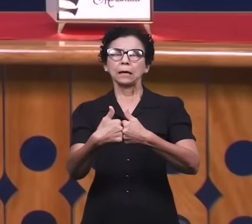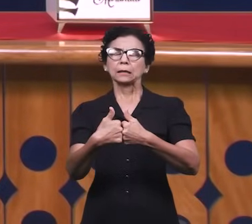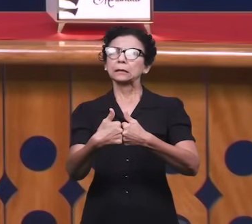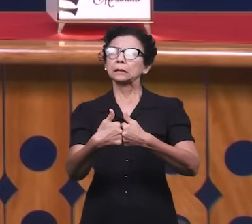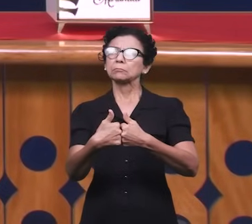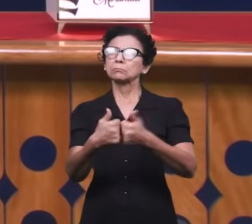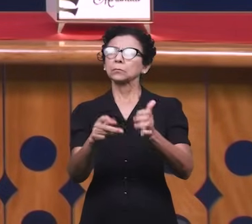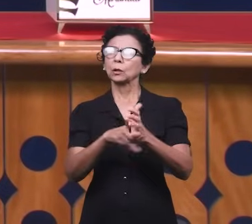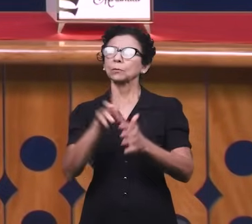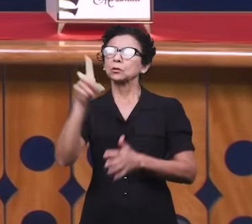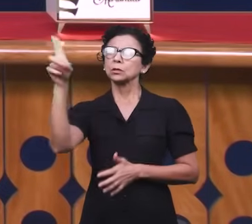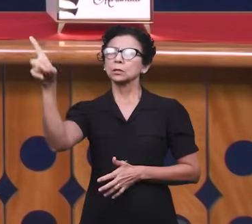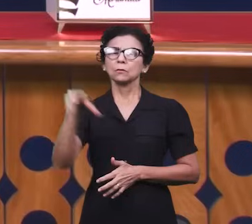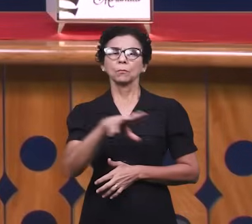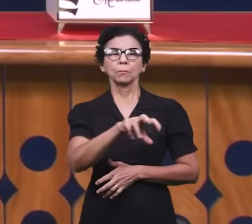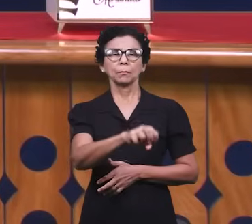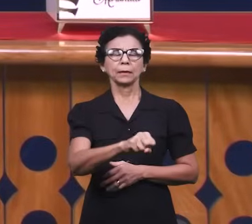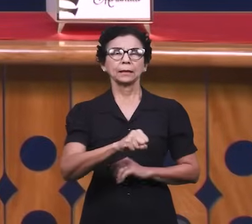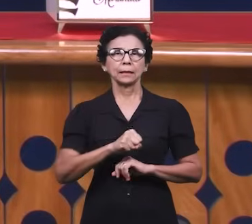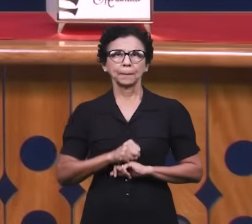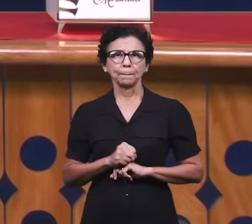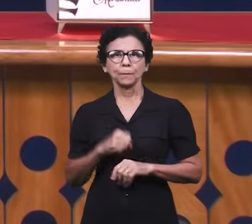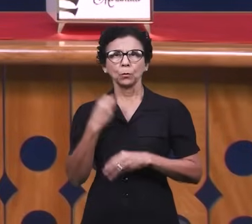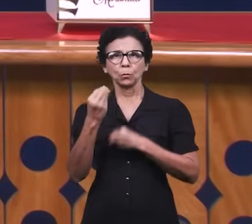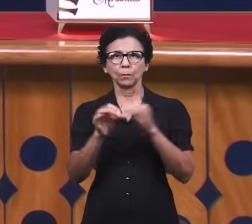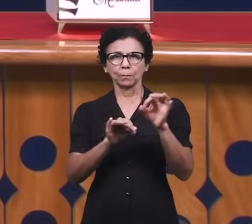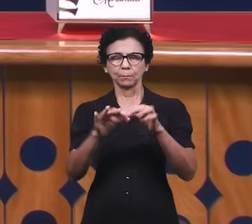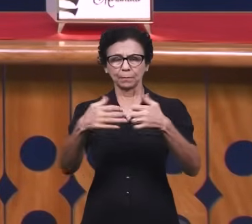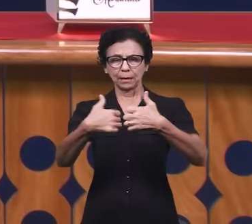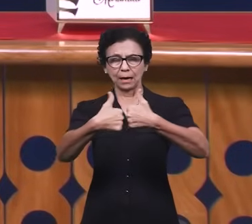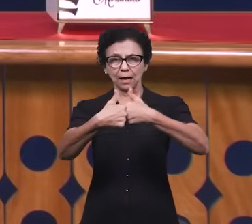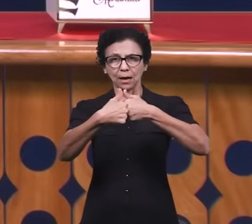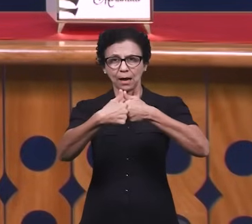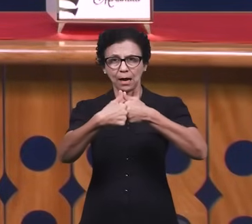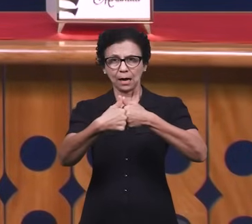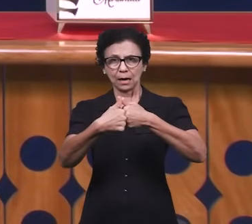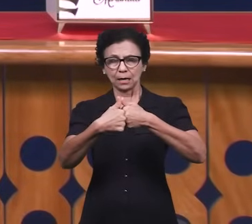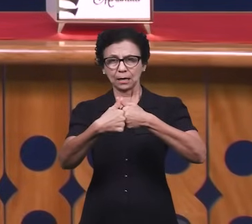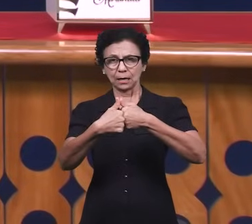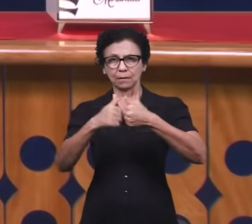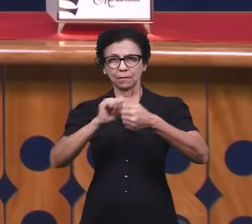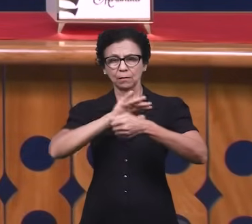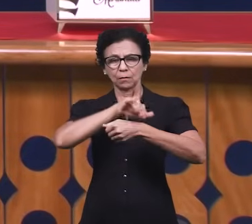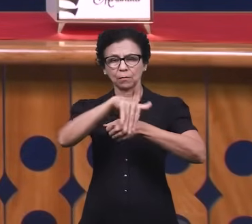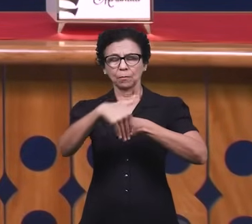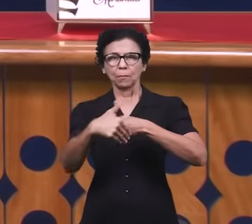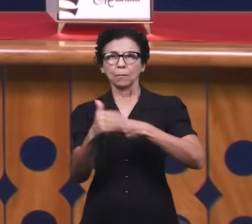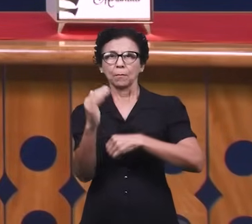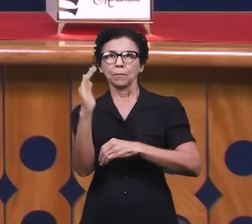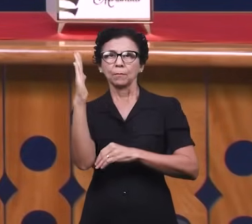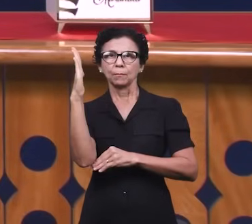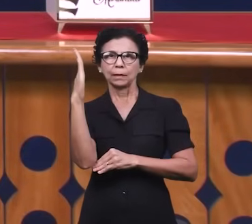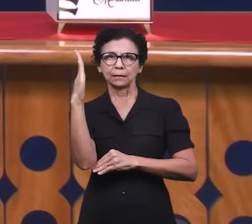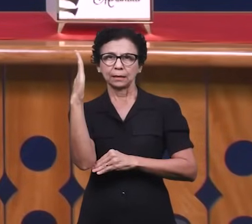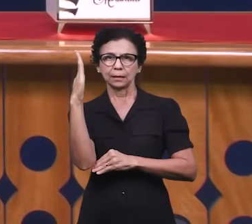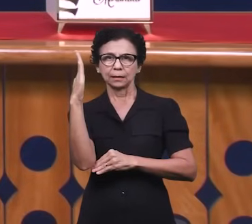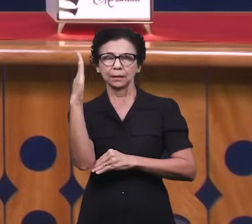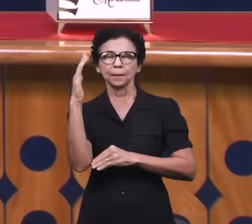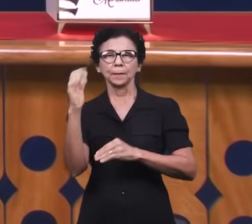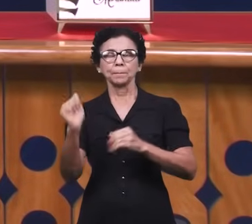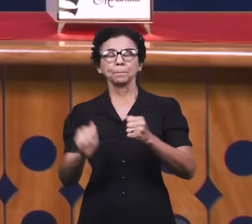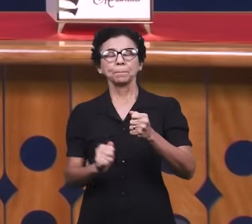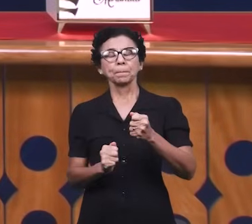Deus era uma caixa de madeira forrada de ouro, tendo nela as tábuas dos